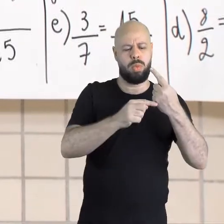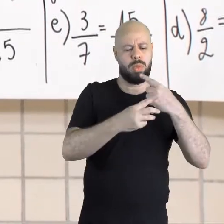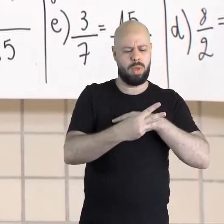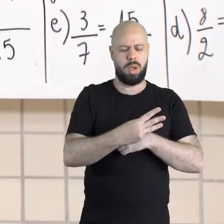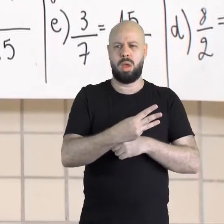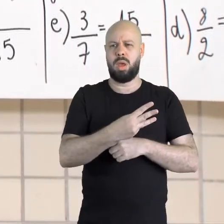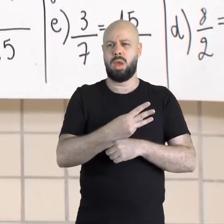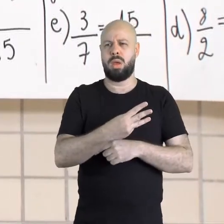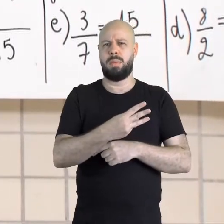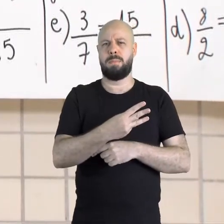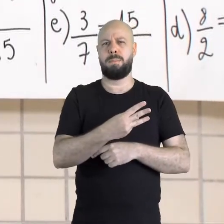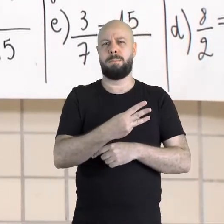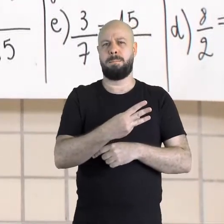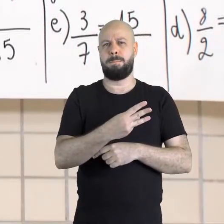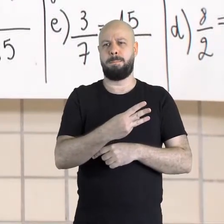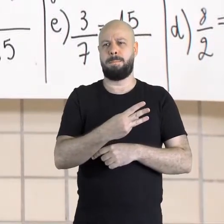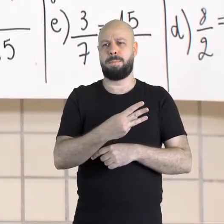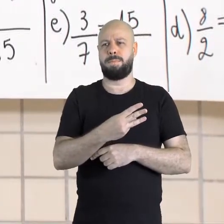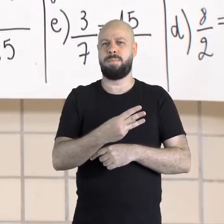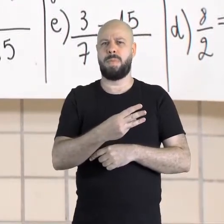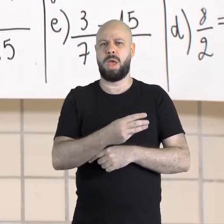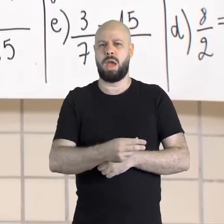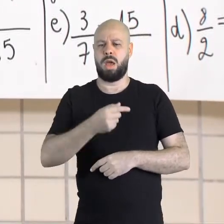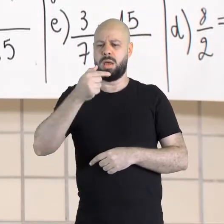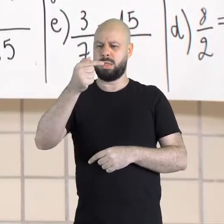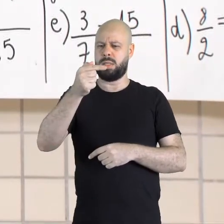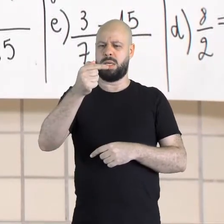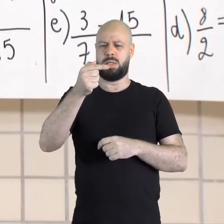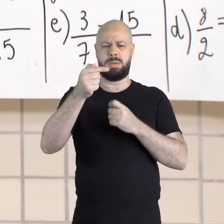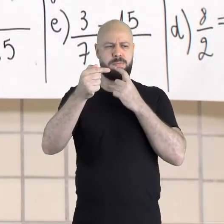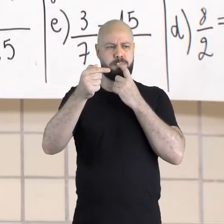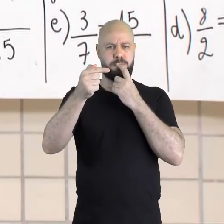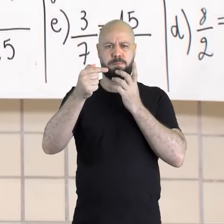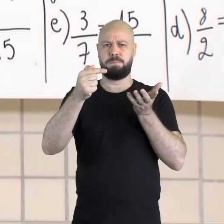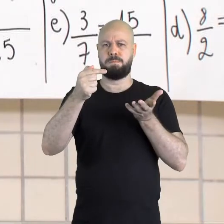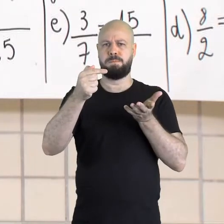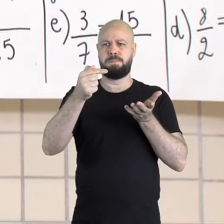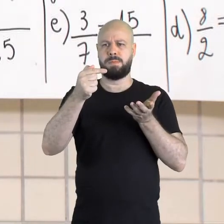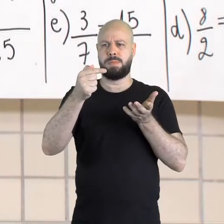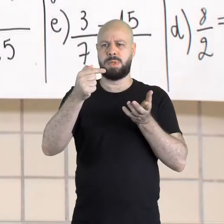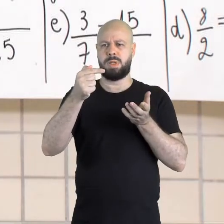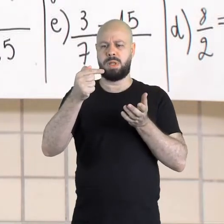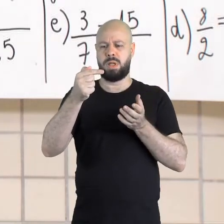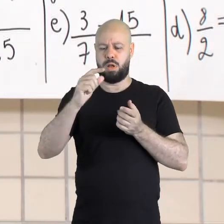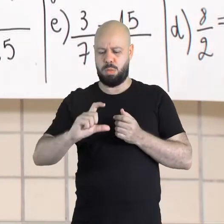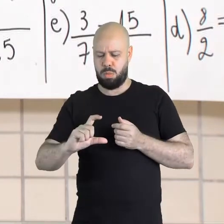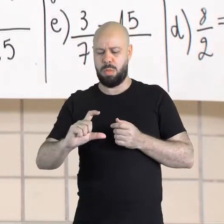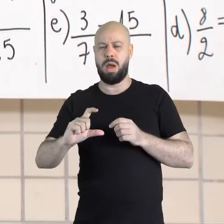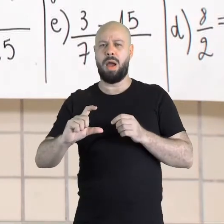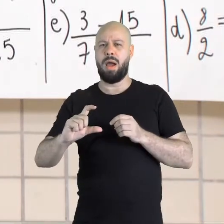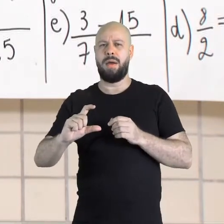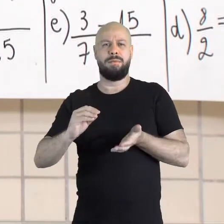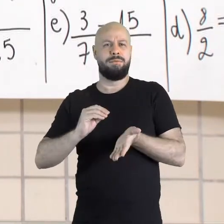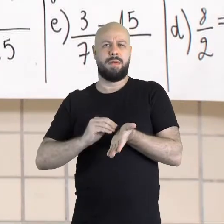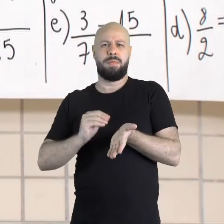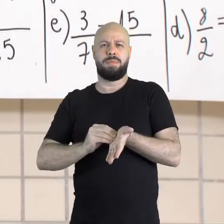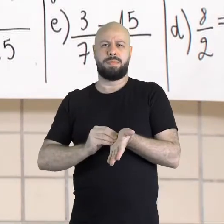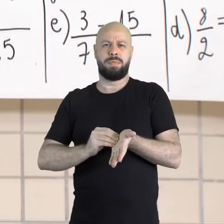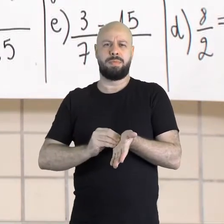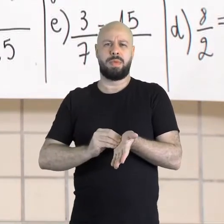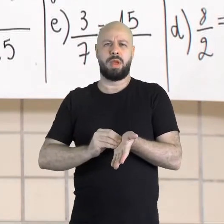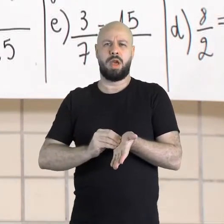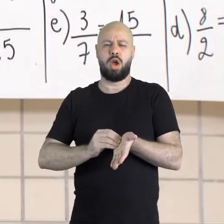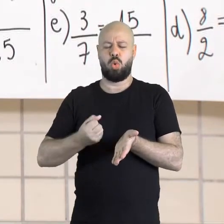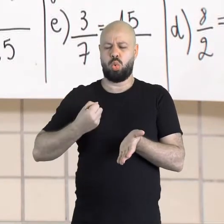tenho aqui um terço, do outro lado, 7. E falta encontrar esse número. Que número